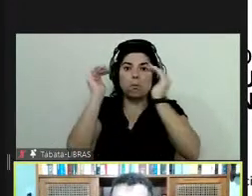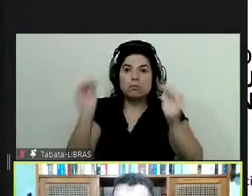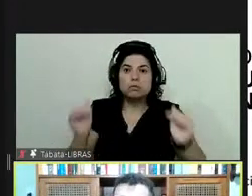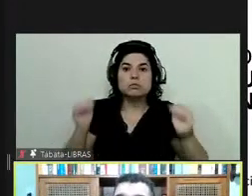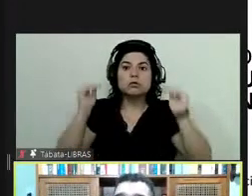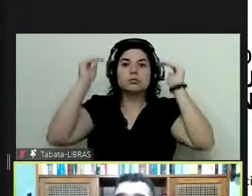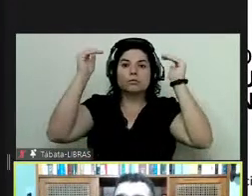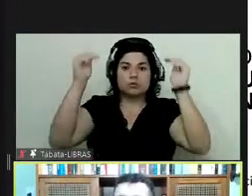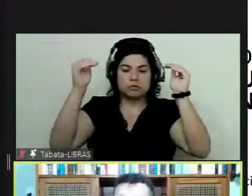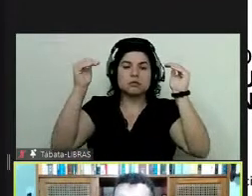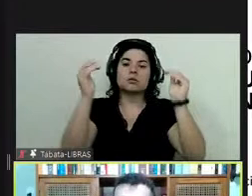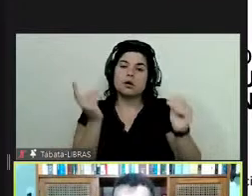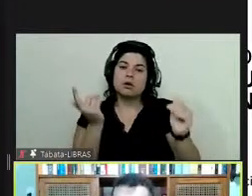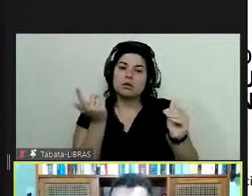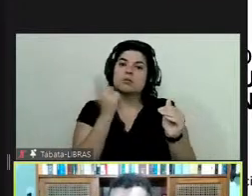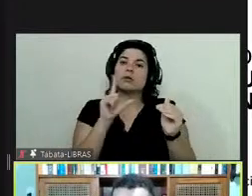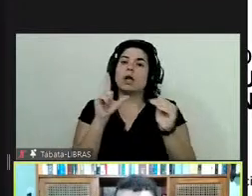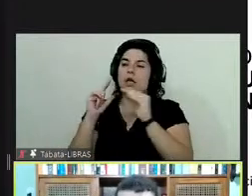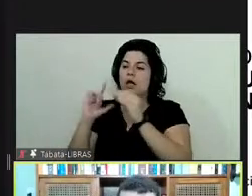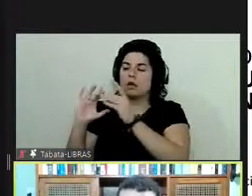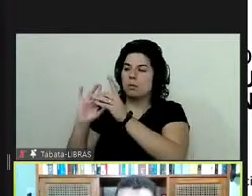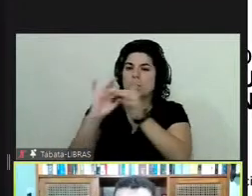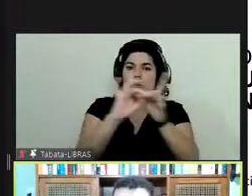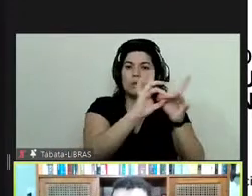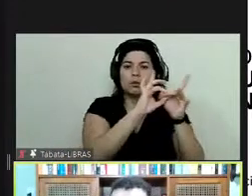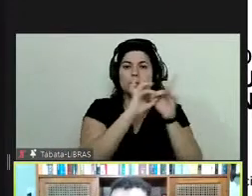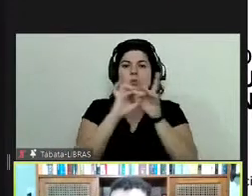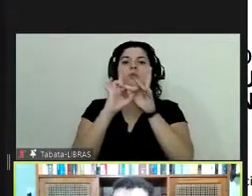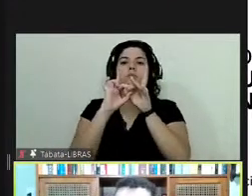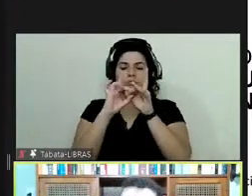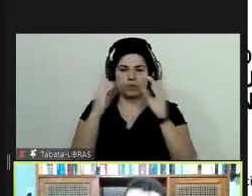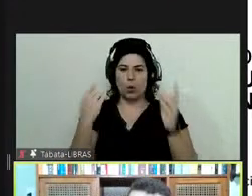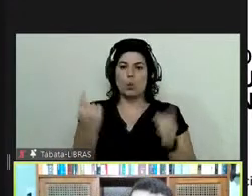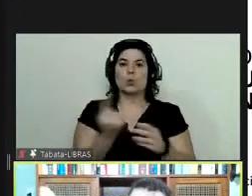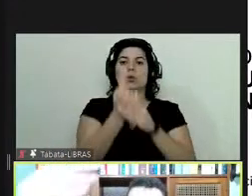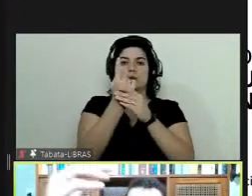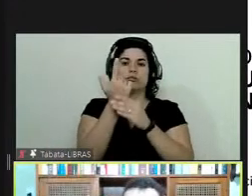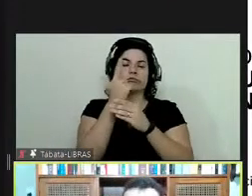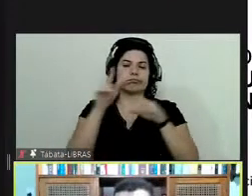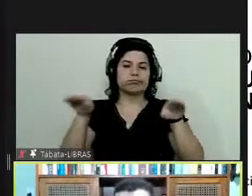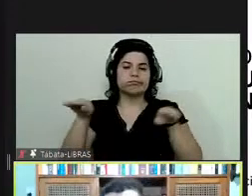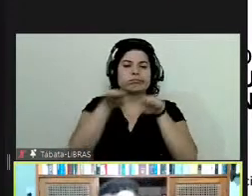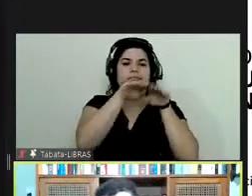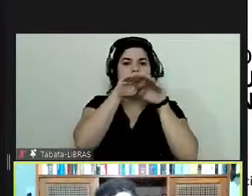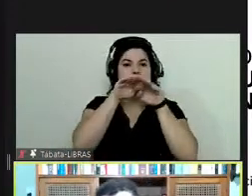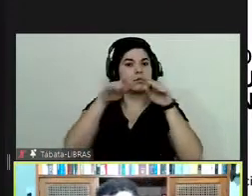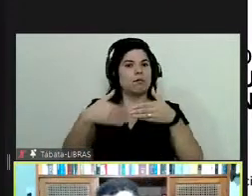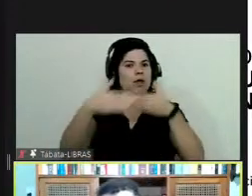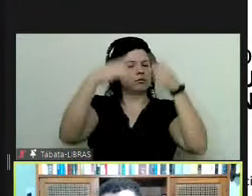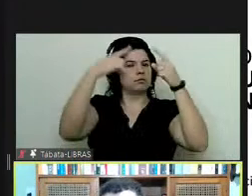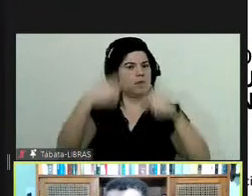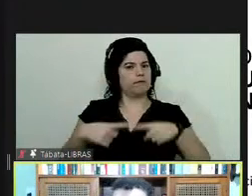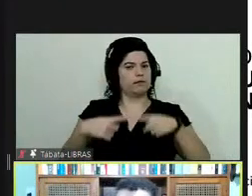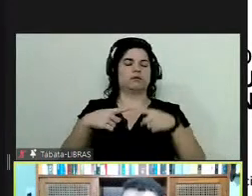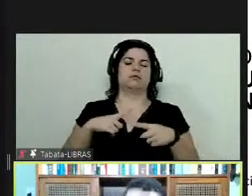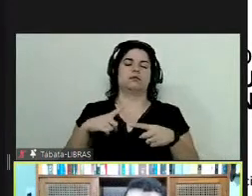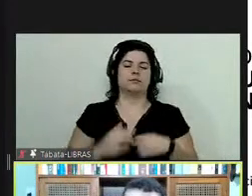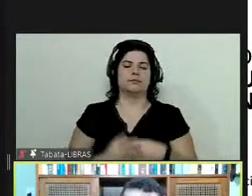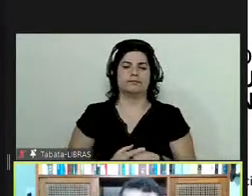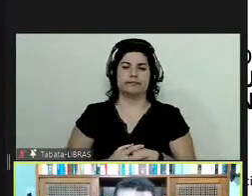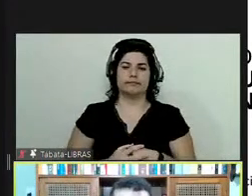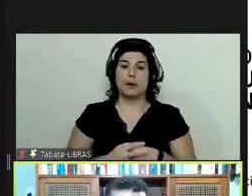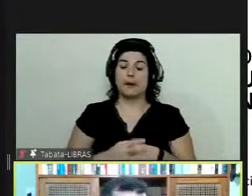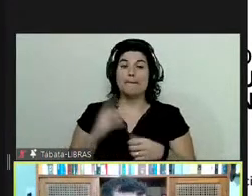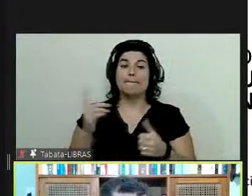realizados conseguissem se unificar politicamente para enfrentar o desafio que viria posteriormente né e os